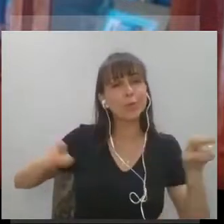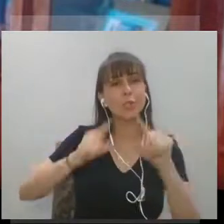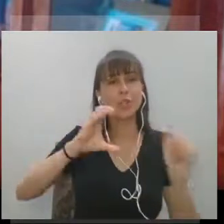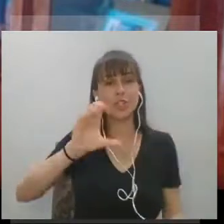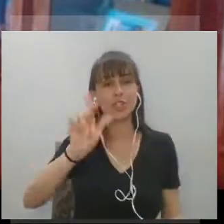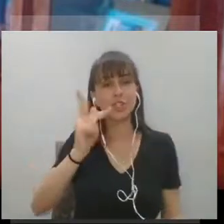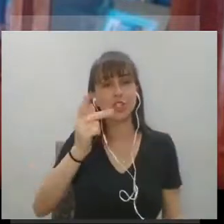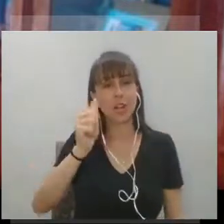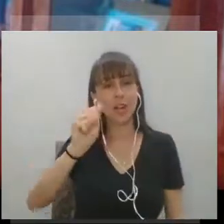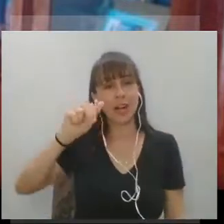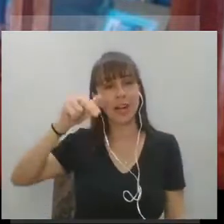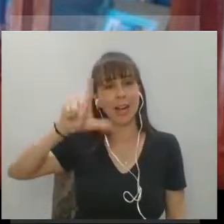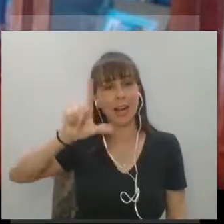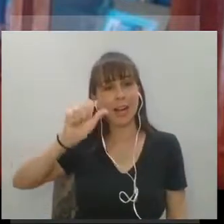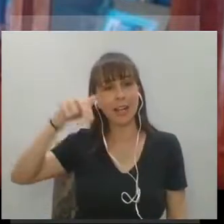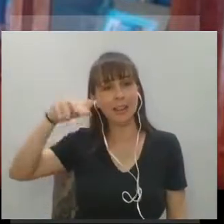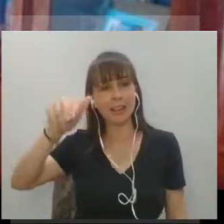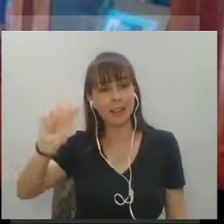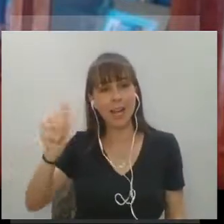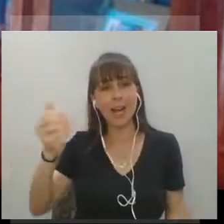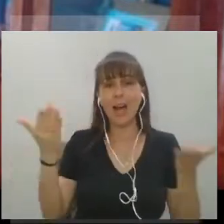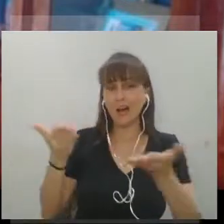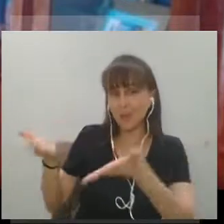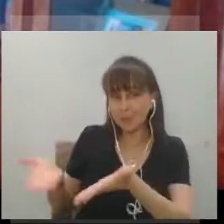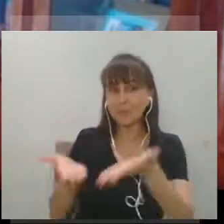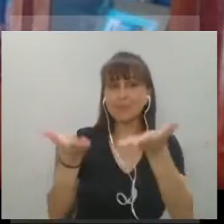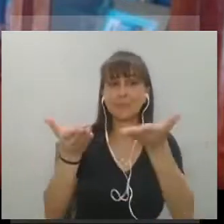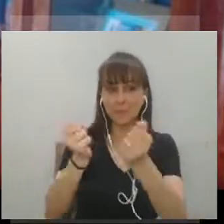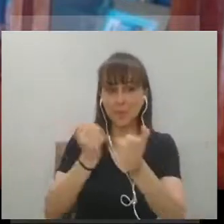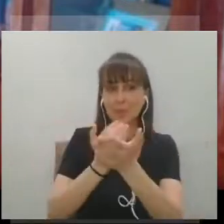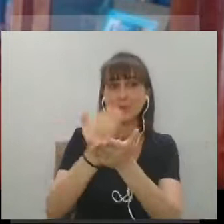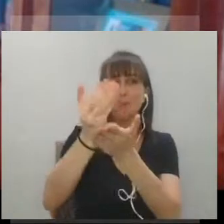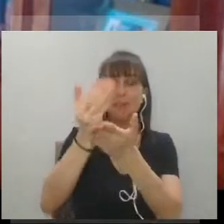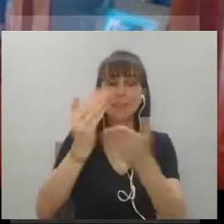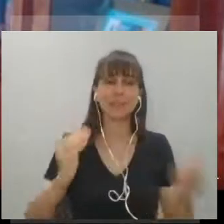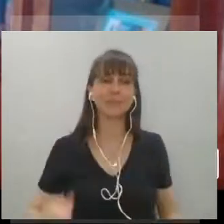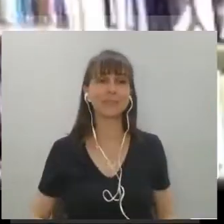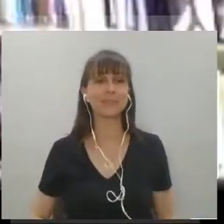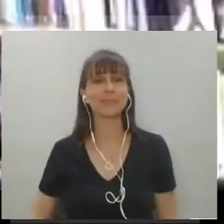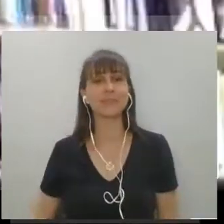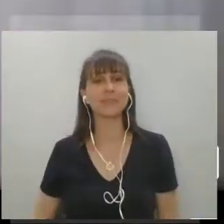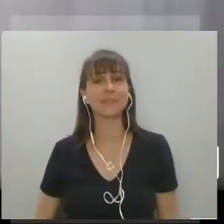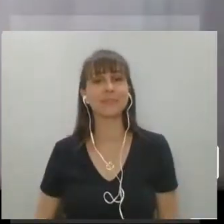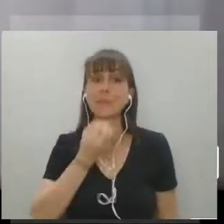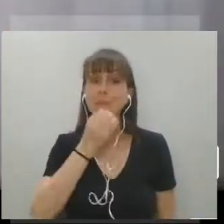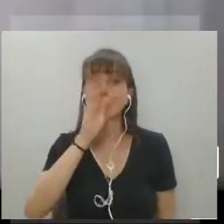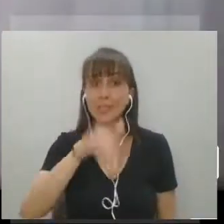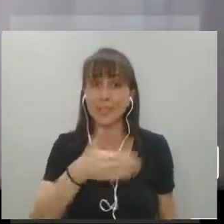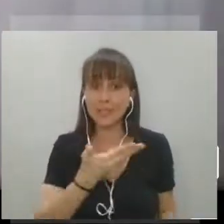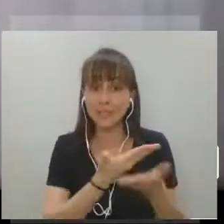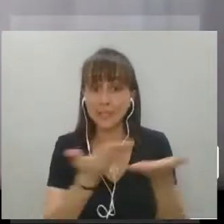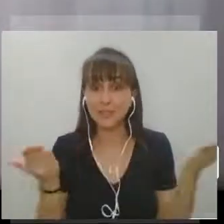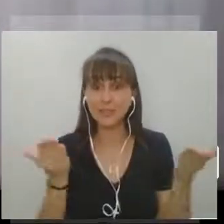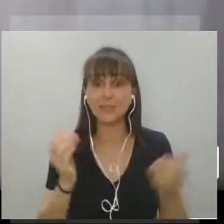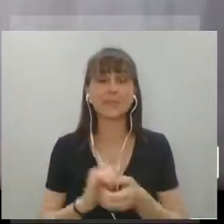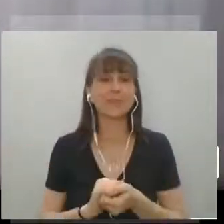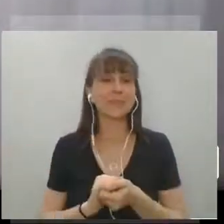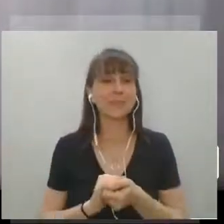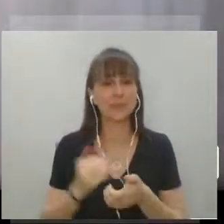Thalita, fique à vontade para iniciar. Boa tarde. Vou iniciar